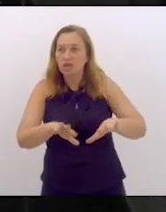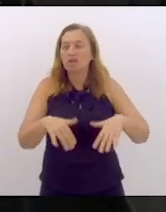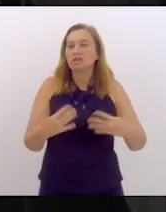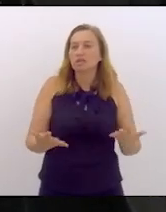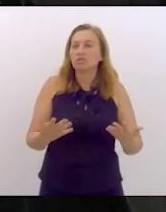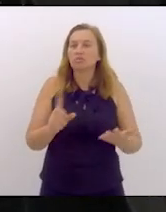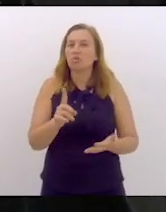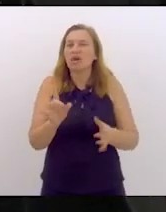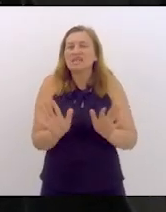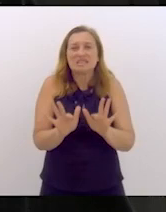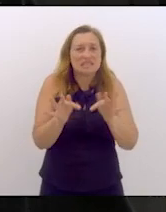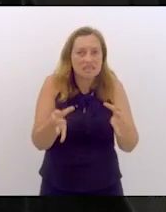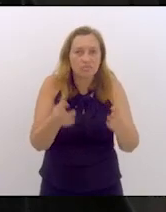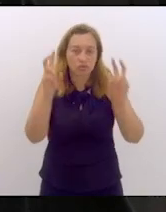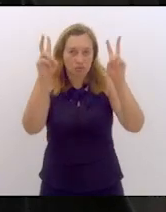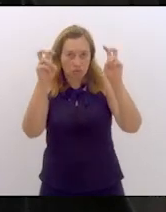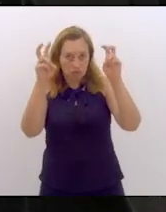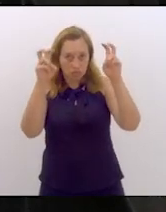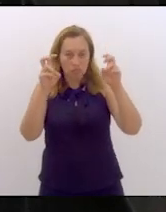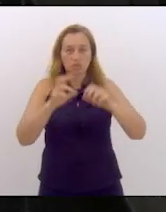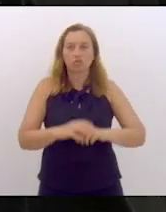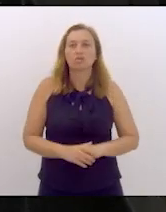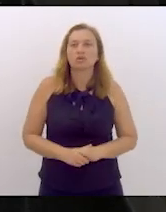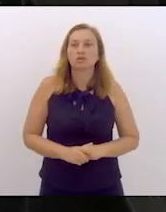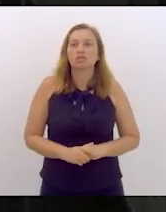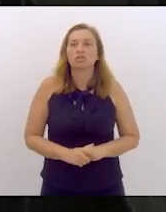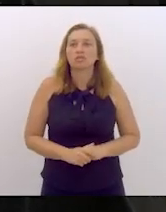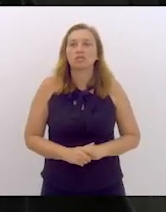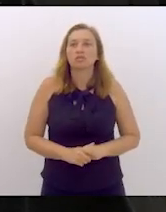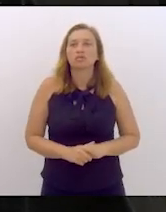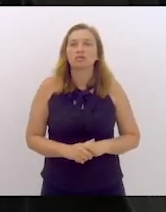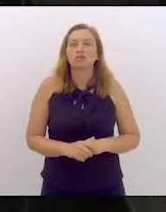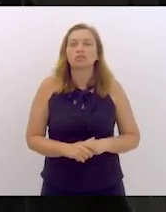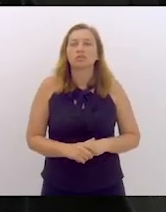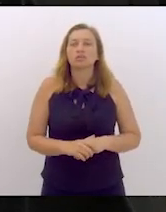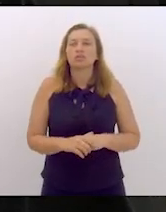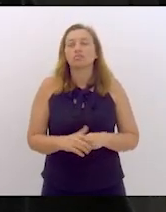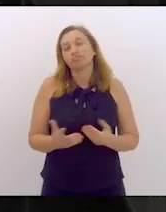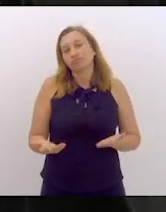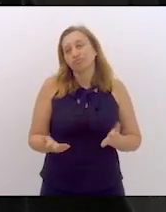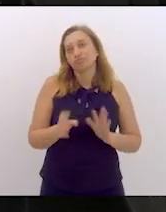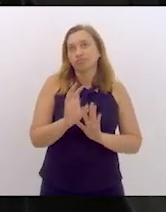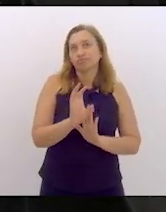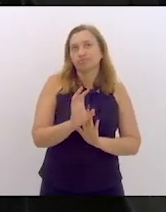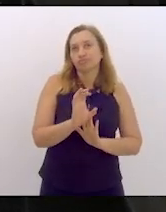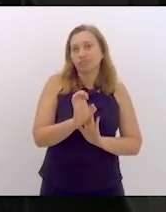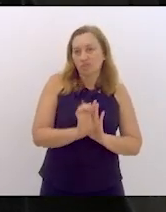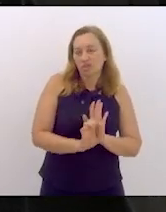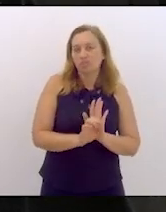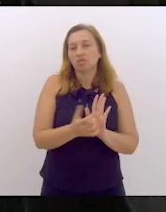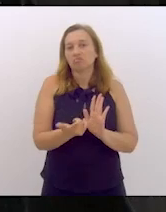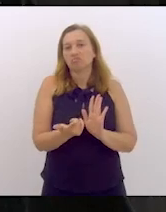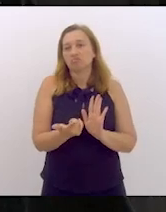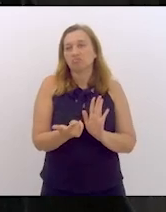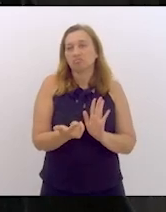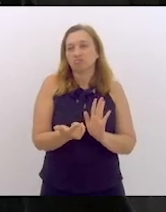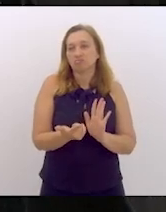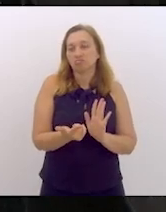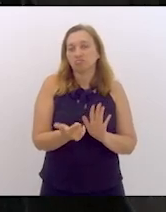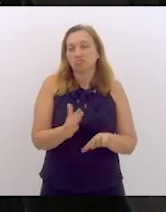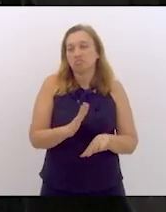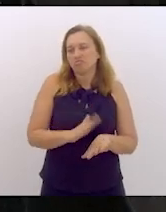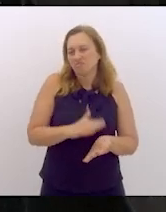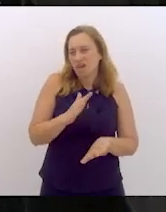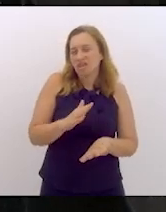não a matéria simples não matéria trivial né quais emendas isso tem digamos assim um aspecto e